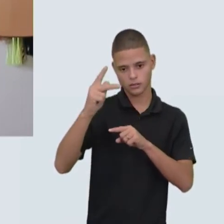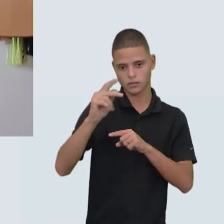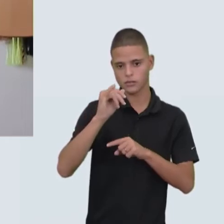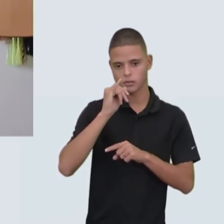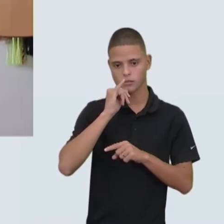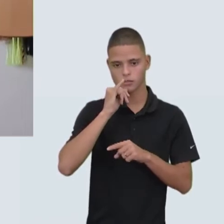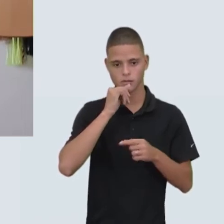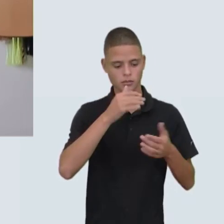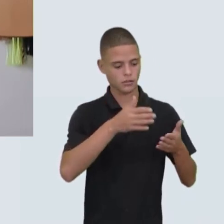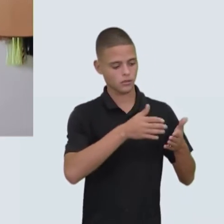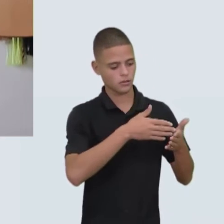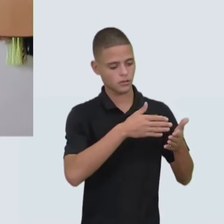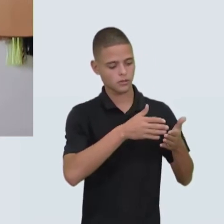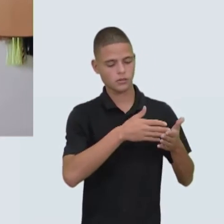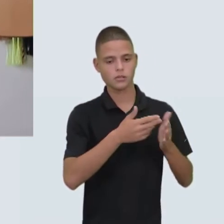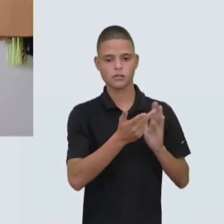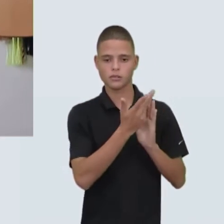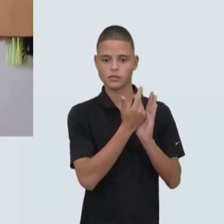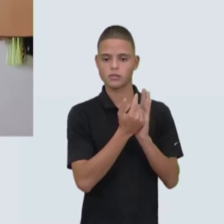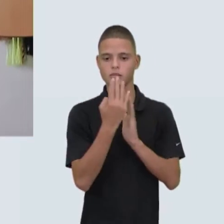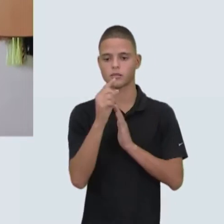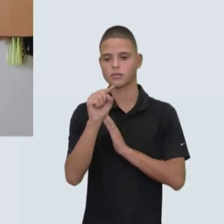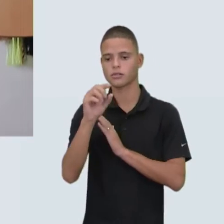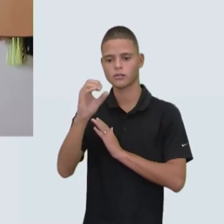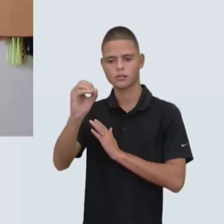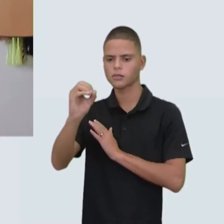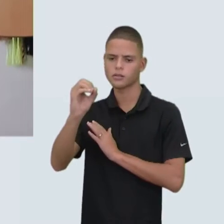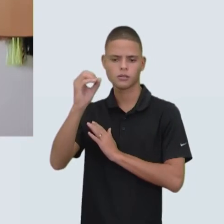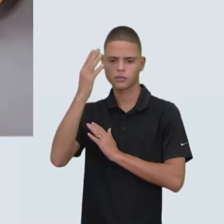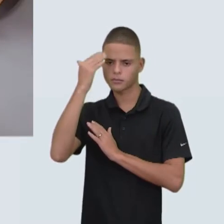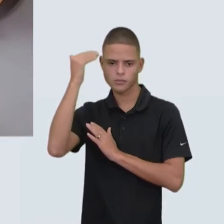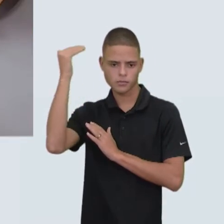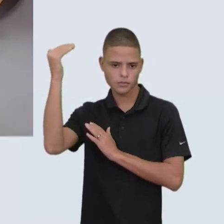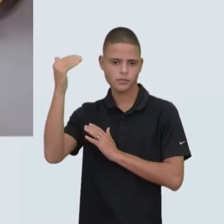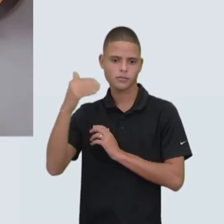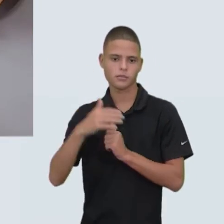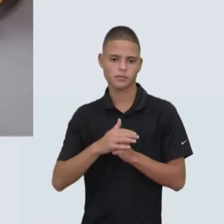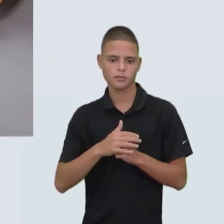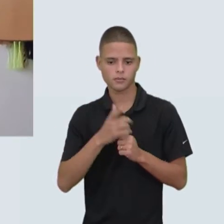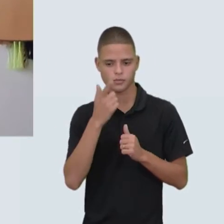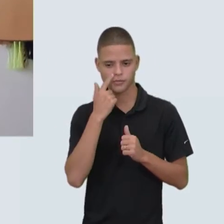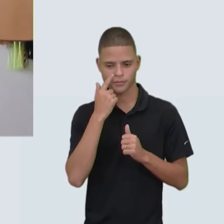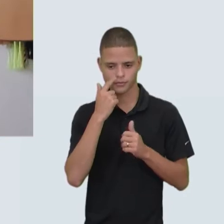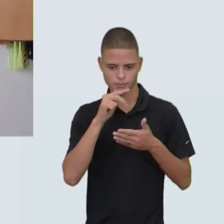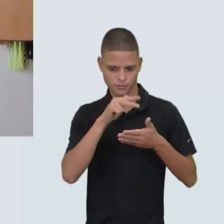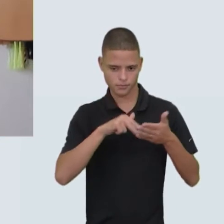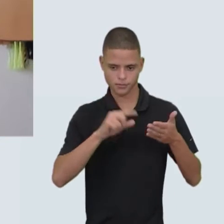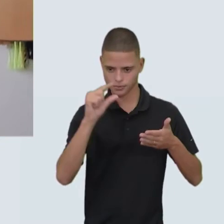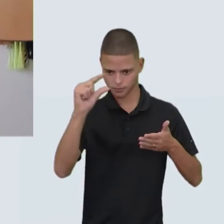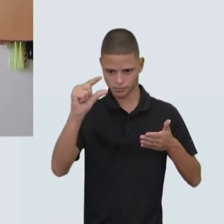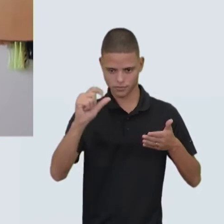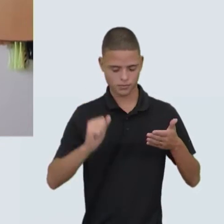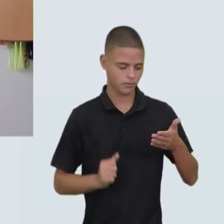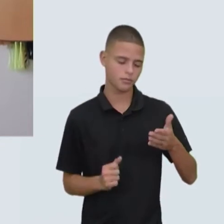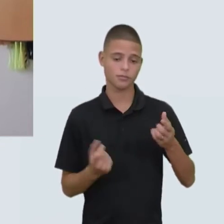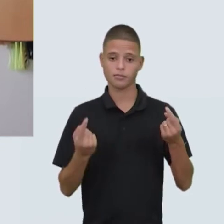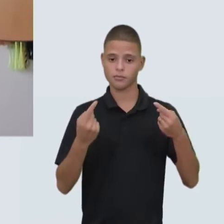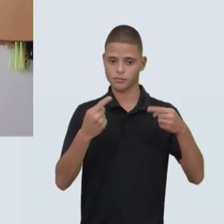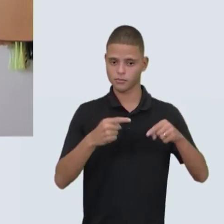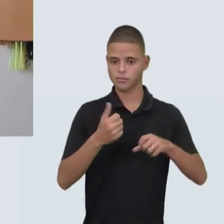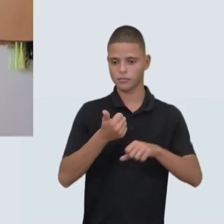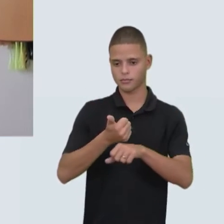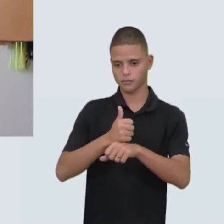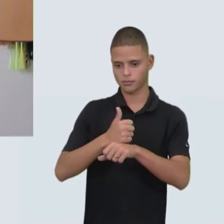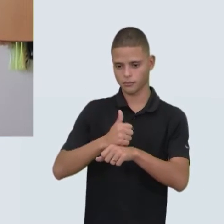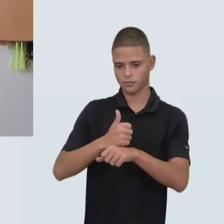que é o Marketing 4.0 do Kotler, é um clássico, né, gente? E eu vou ler um trecho para você. Vamos lá. O desafio dos profissionais de